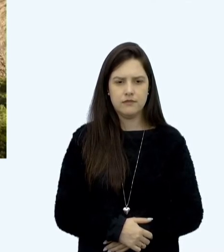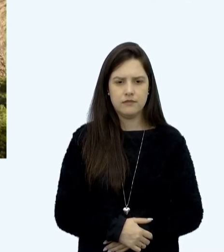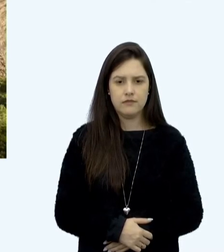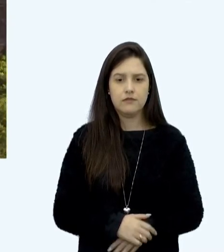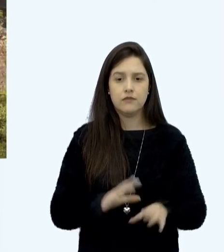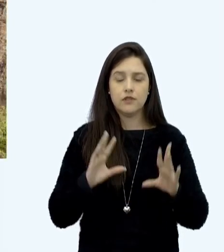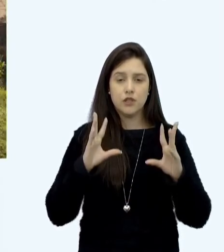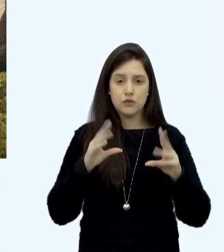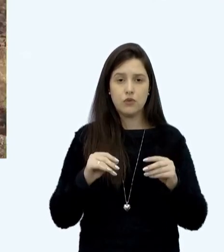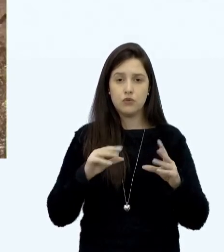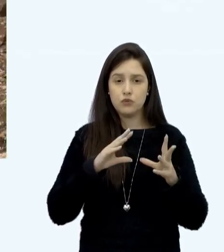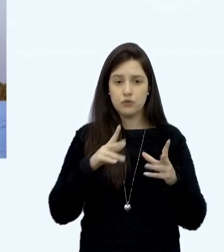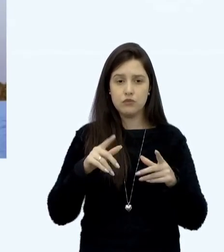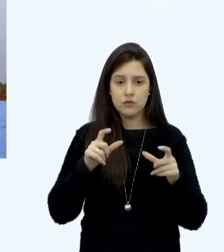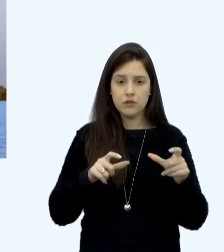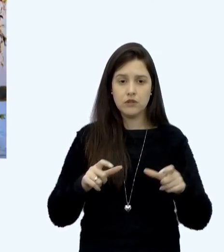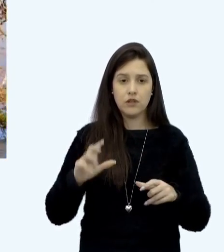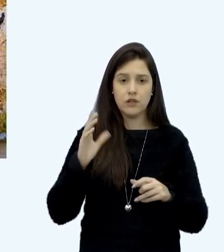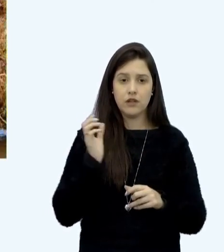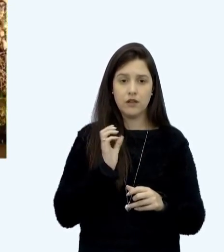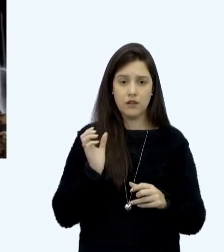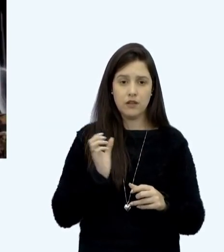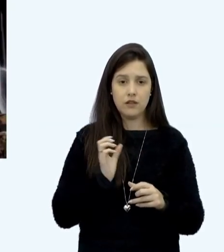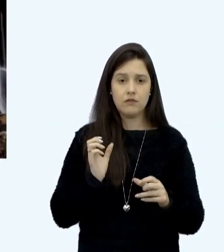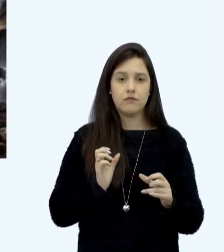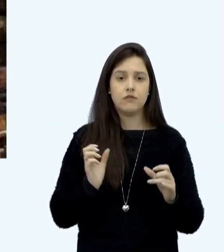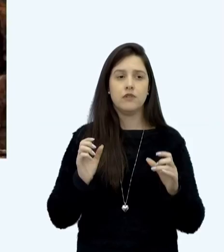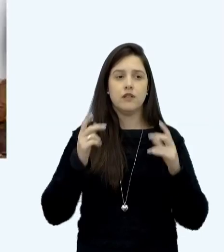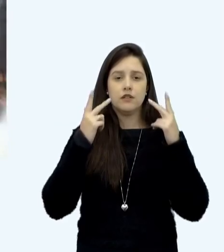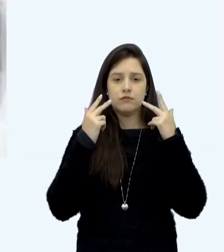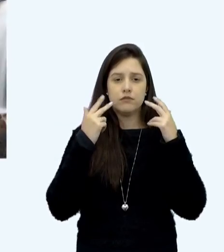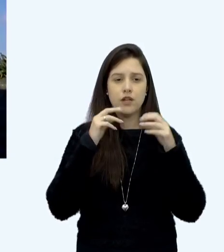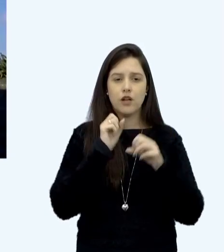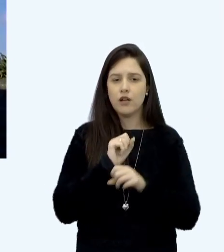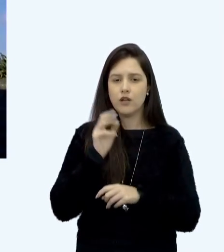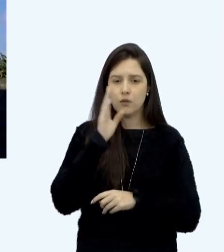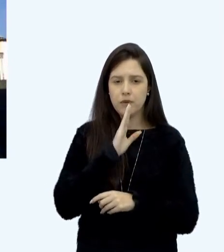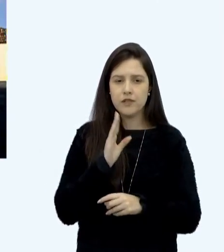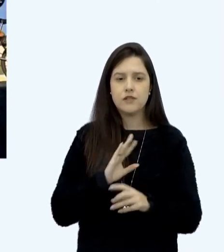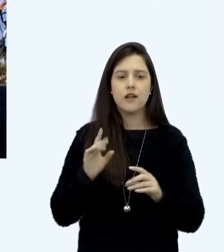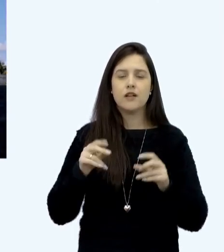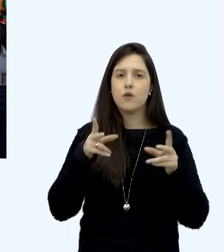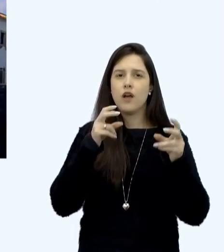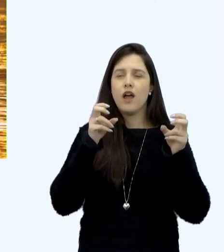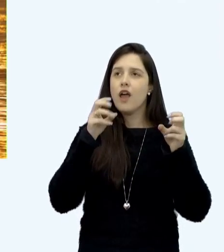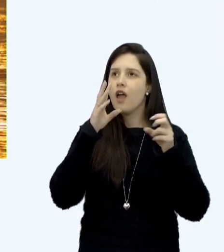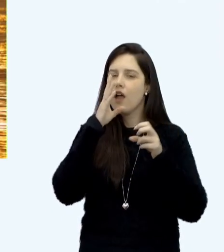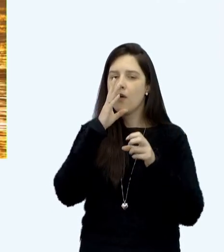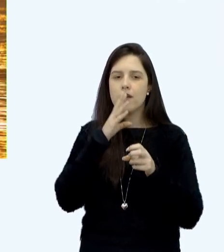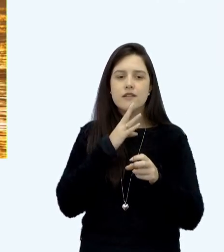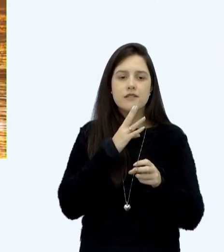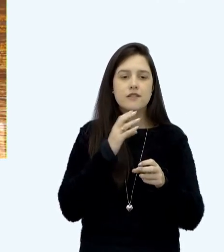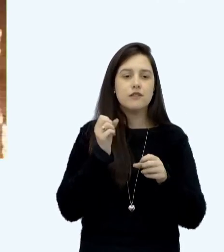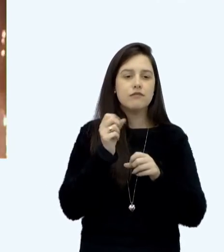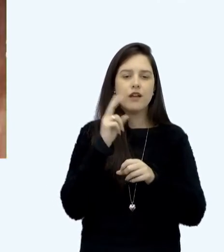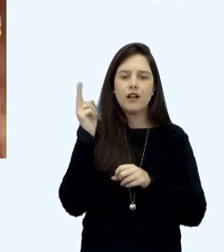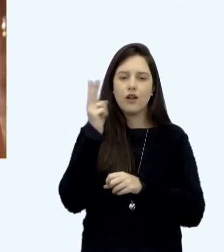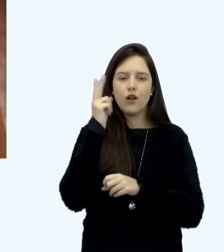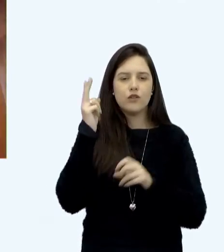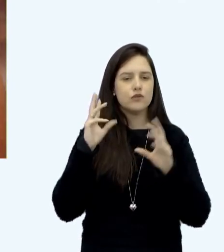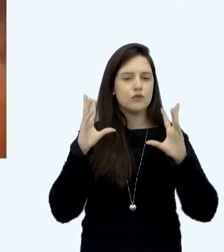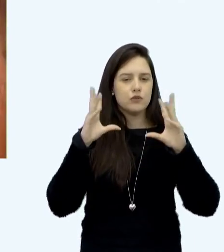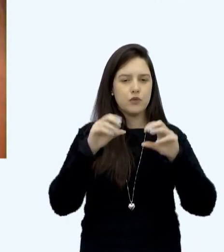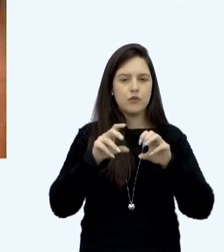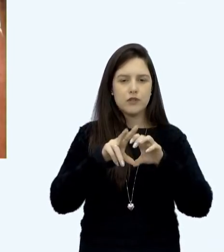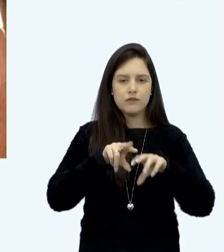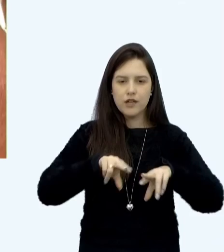Em todo o mundo, as riquezas culturais e naturais do Brasil são reconhecidas e admiradas por seu valor excepcional. A diversidade